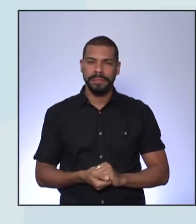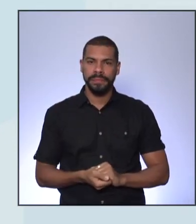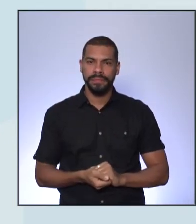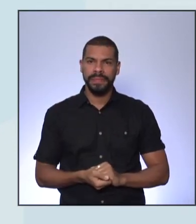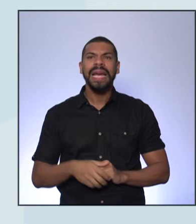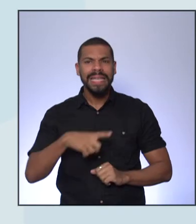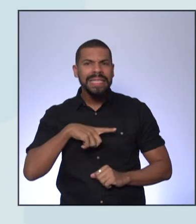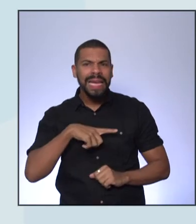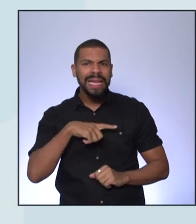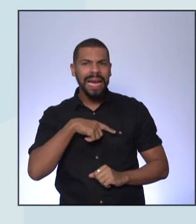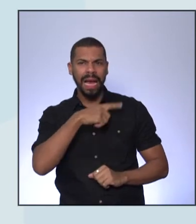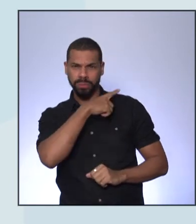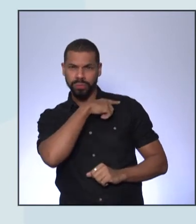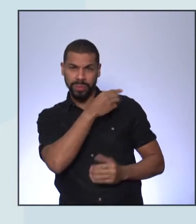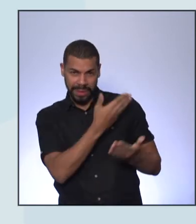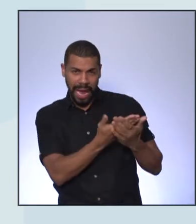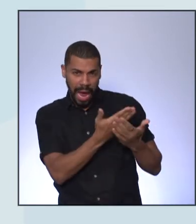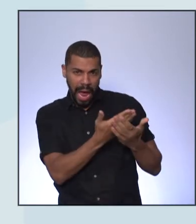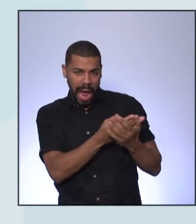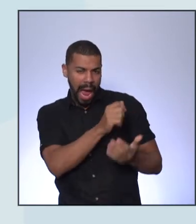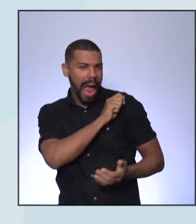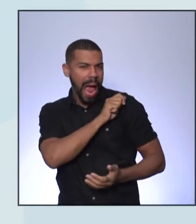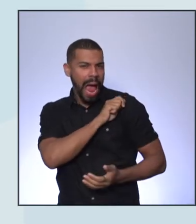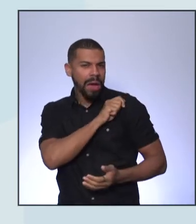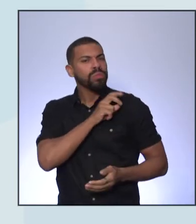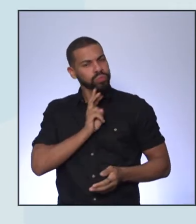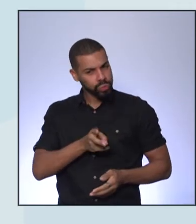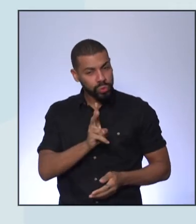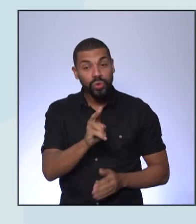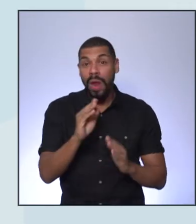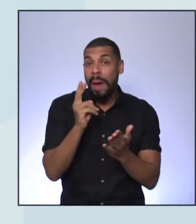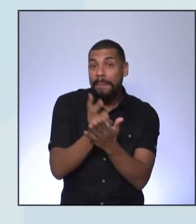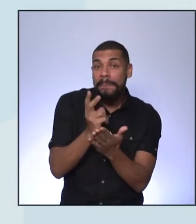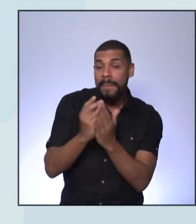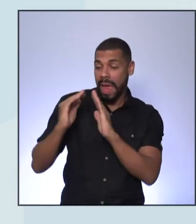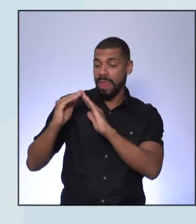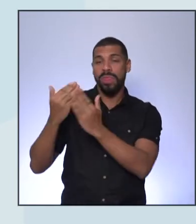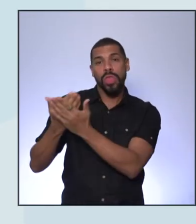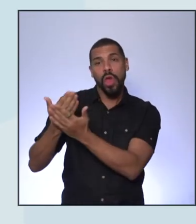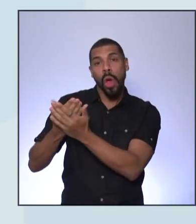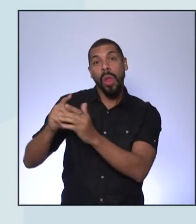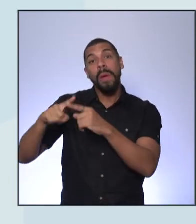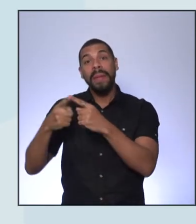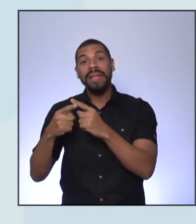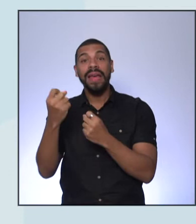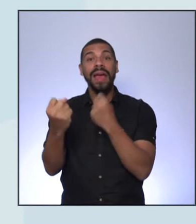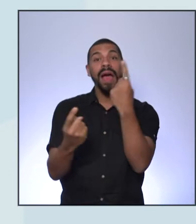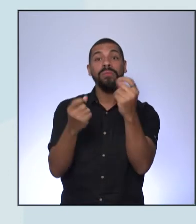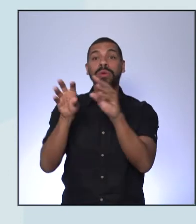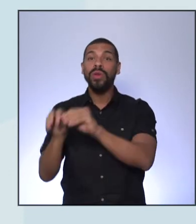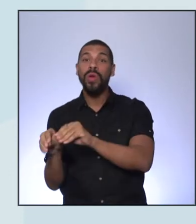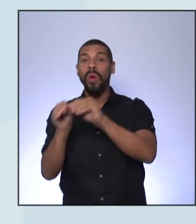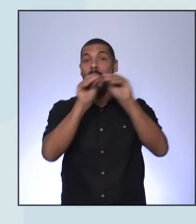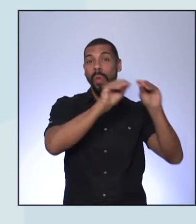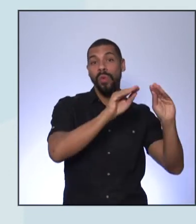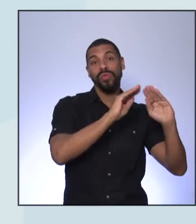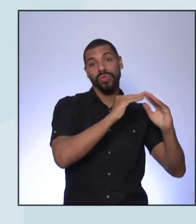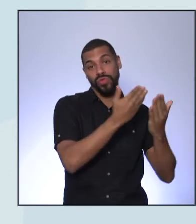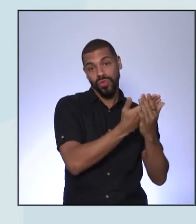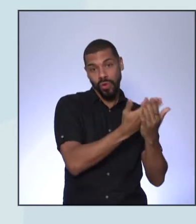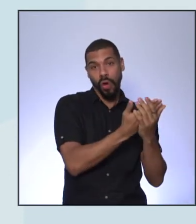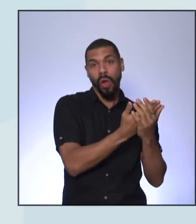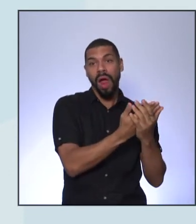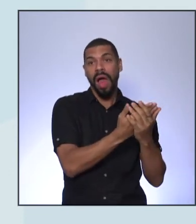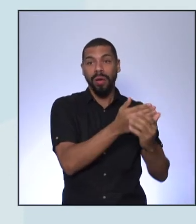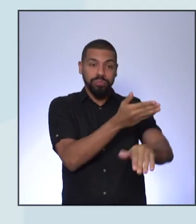Tem alguns estudantes que permanecem na mesma escola, tem outros estudantes que mudam de escola ou escolhem uma educação